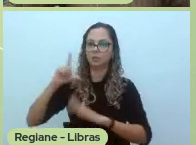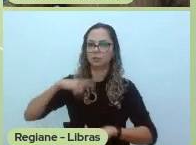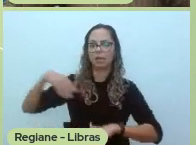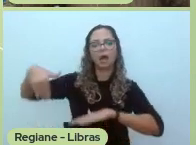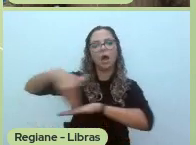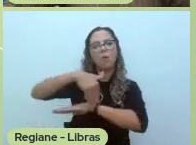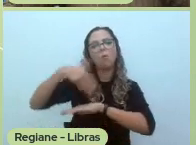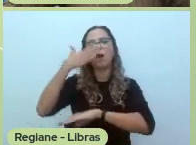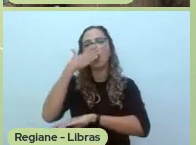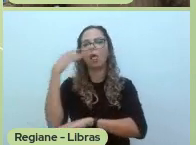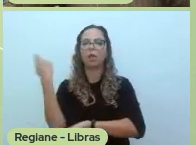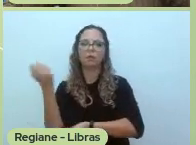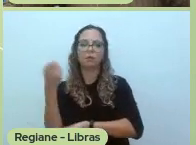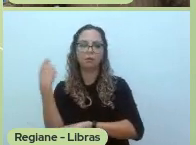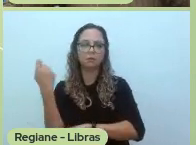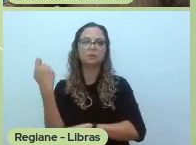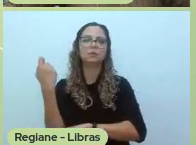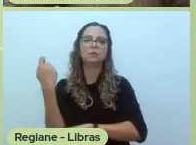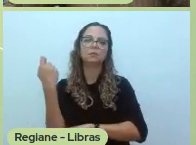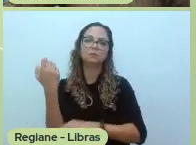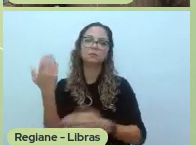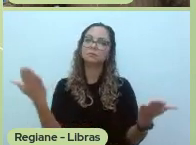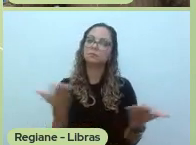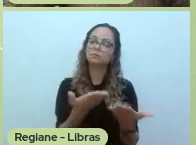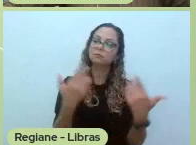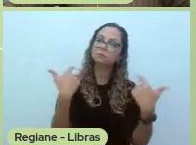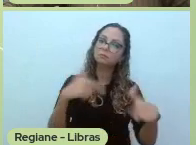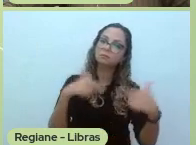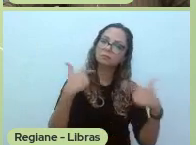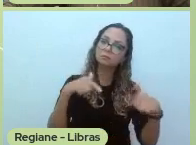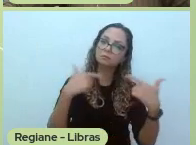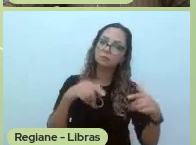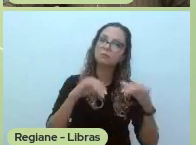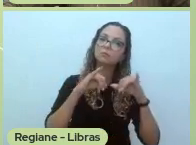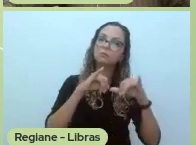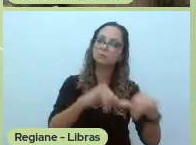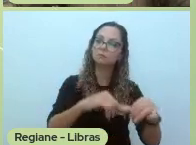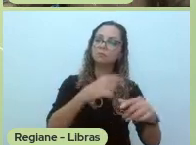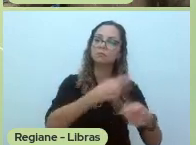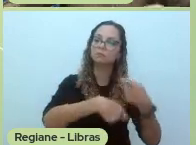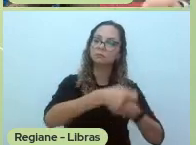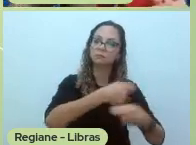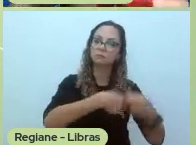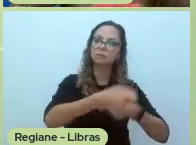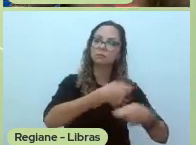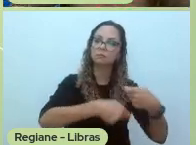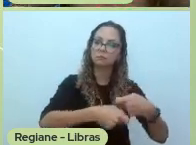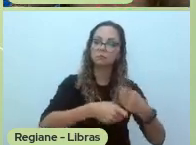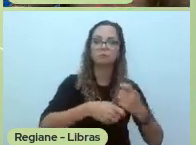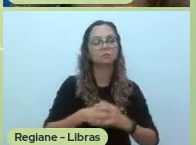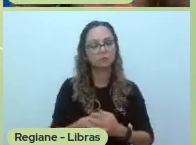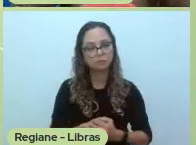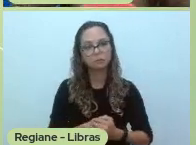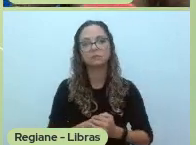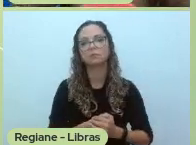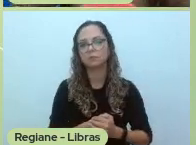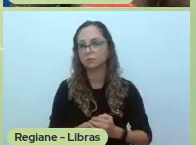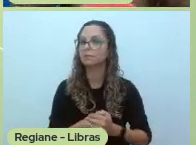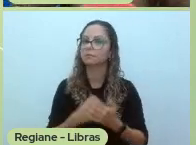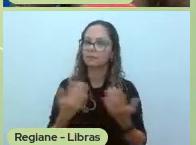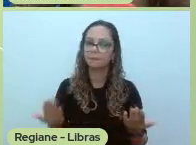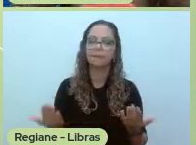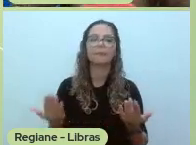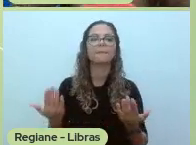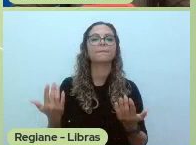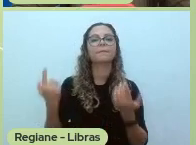e trabalham como caixas numa rede de supermercados. O desafio desse público é,